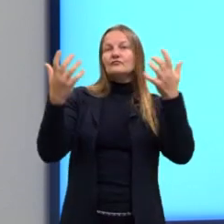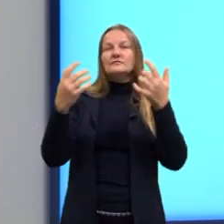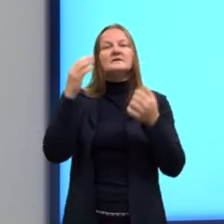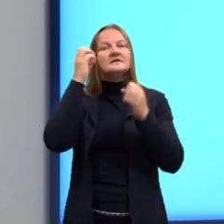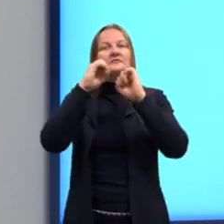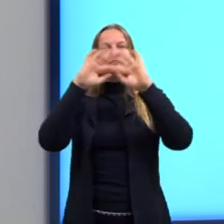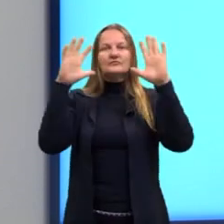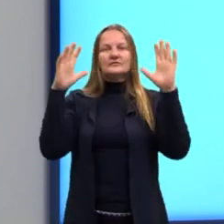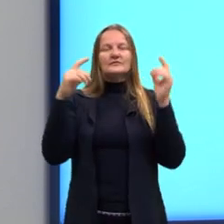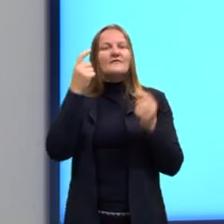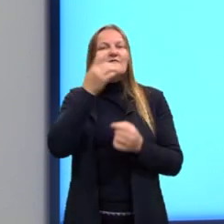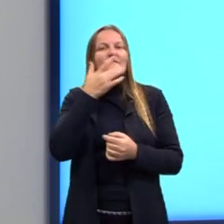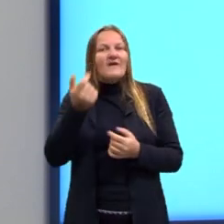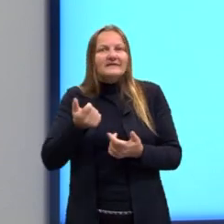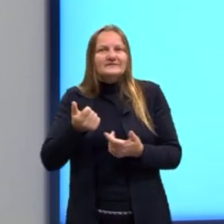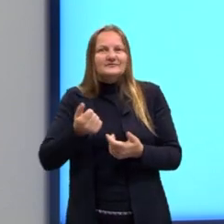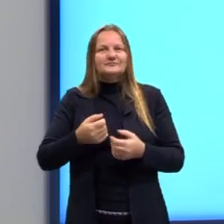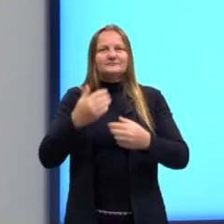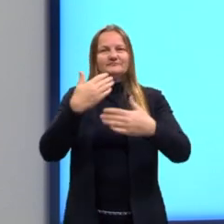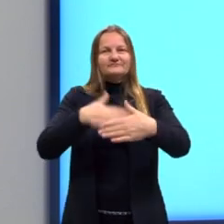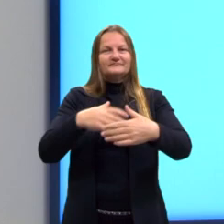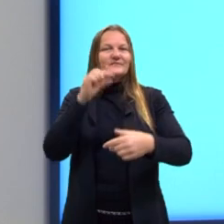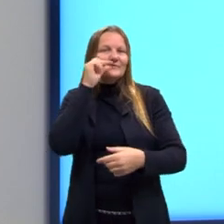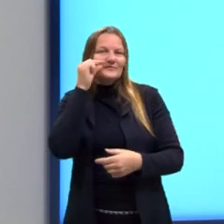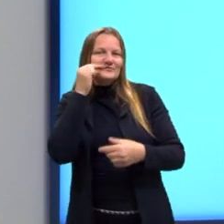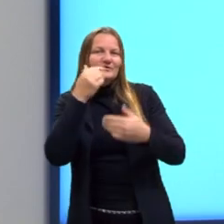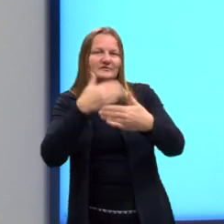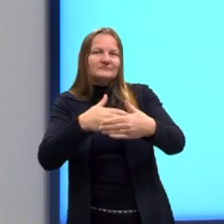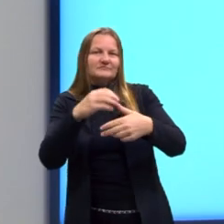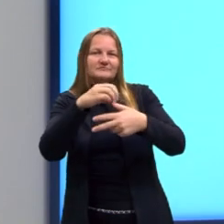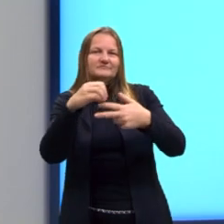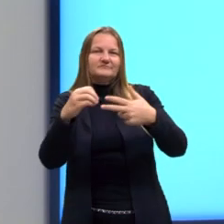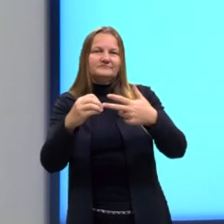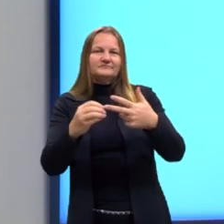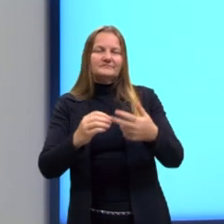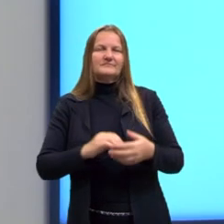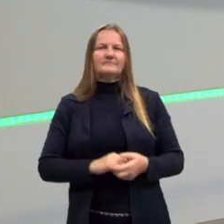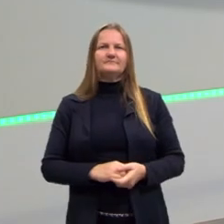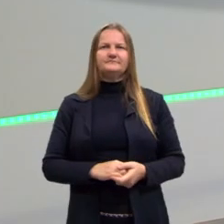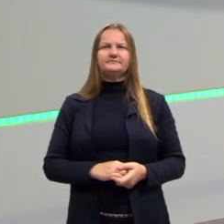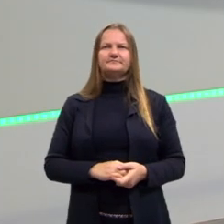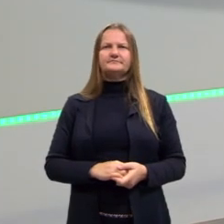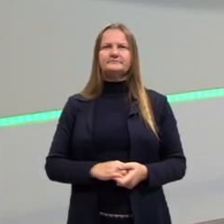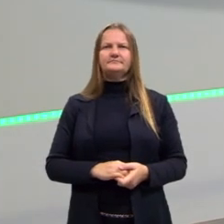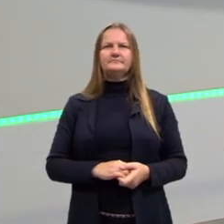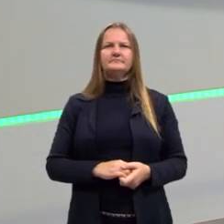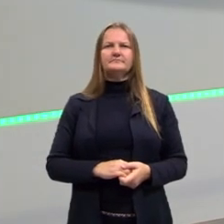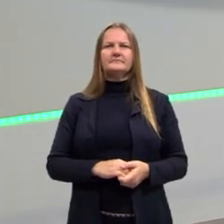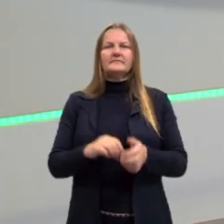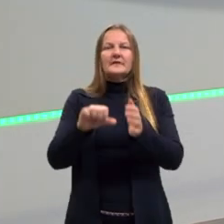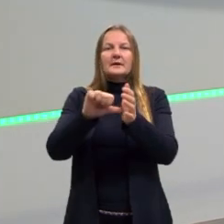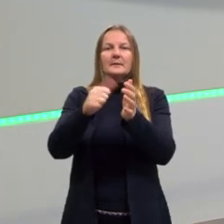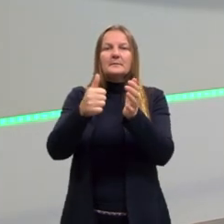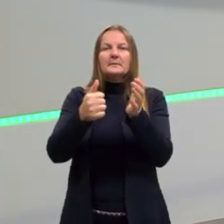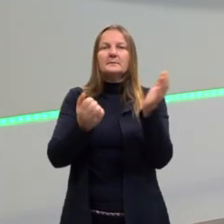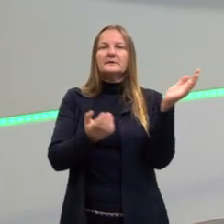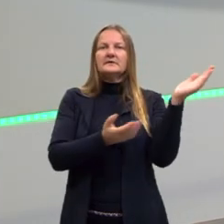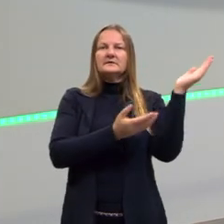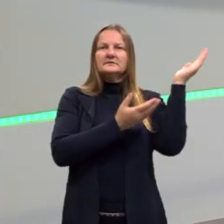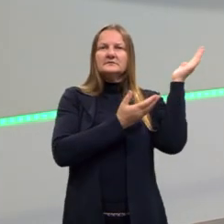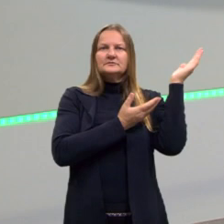para conseguir resolver as questões de vestibular e Enem e aqui primeira questão